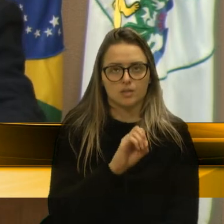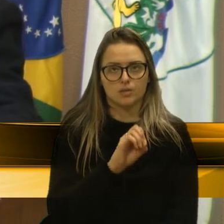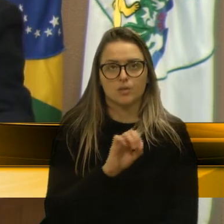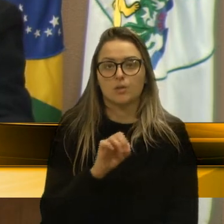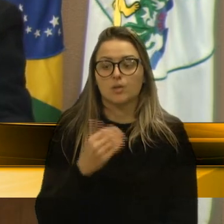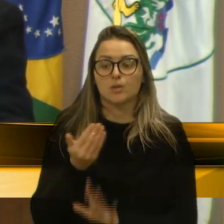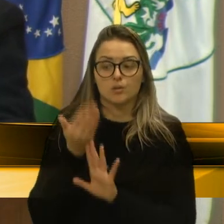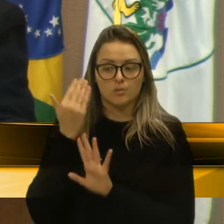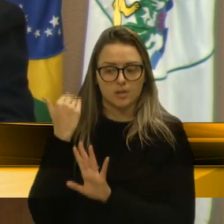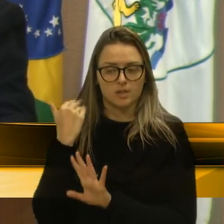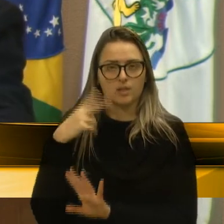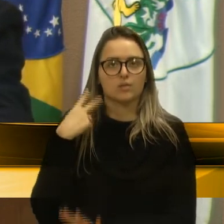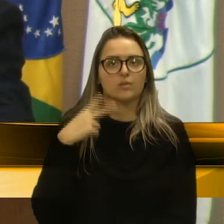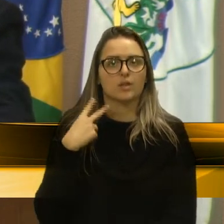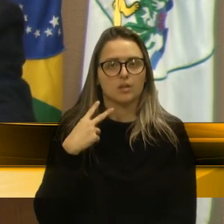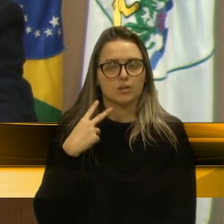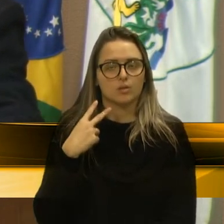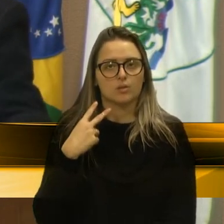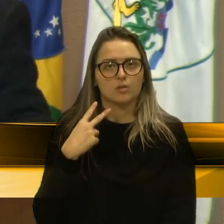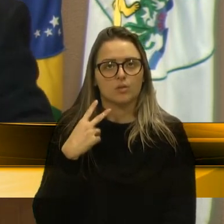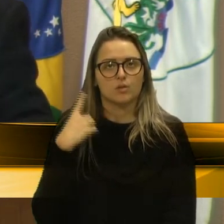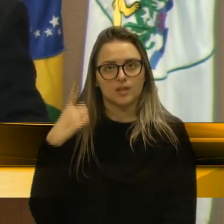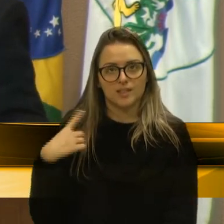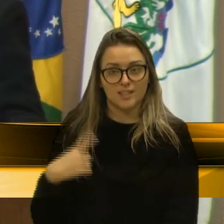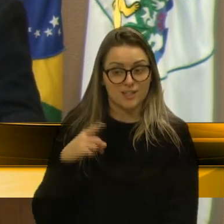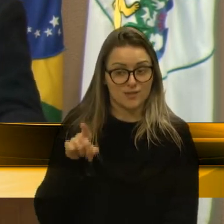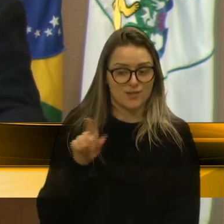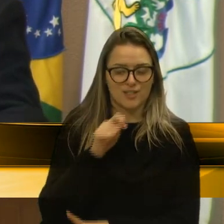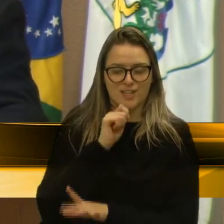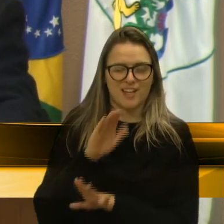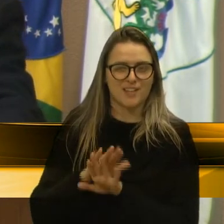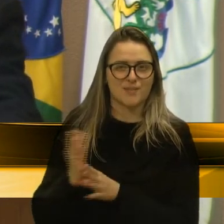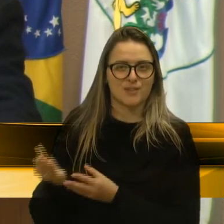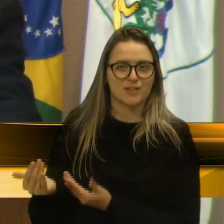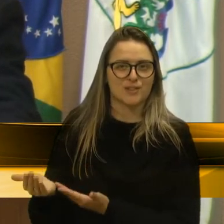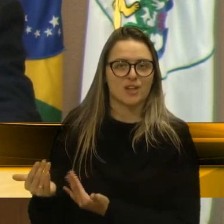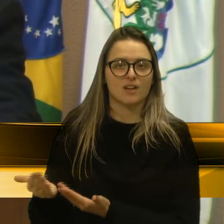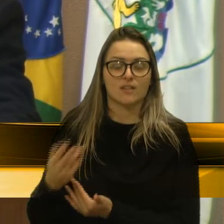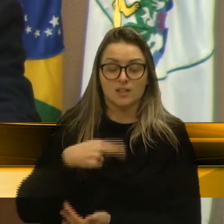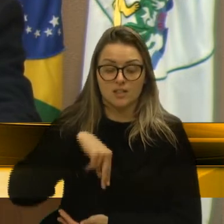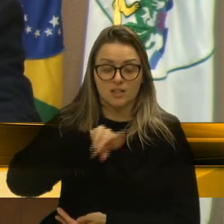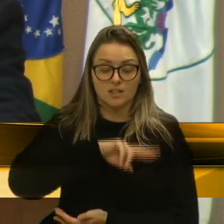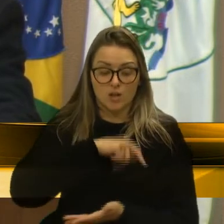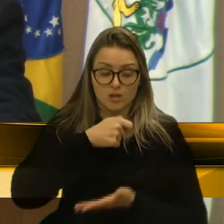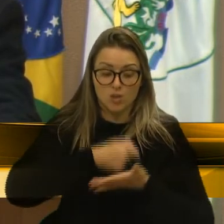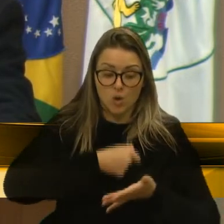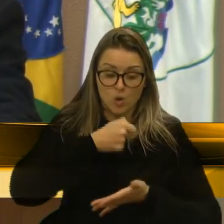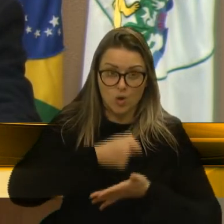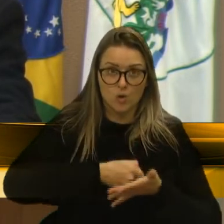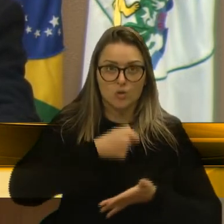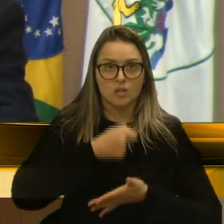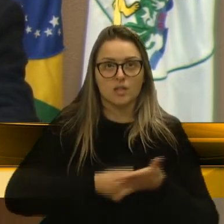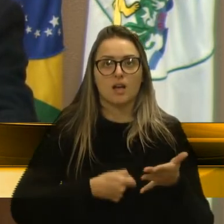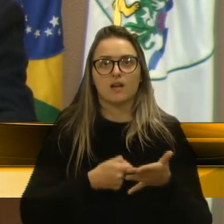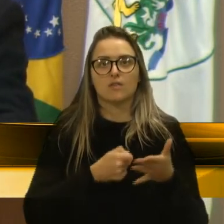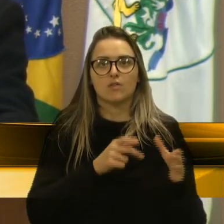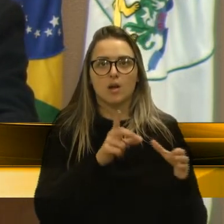dado continuidade a uma luta do então vereador Germano Rigoto, do vereador Cirino Mendes,